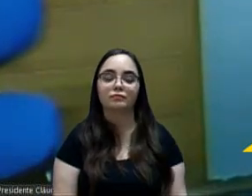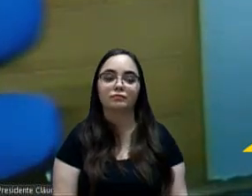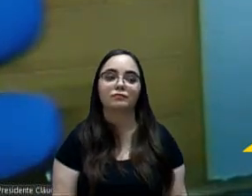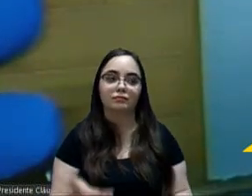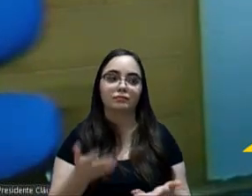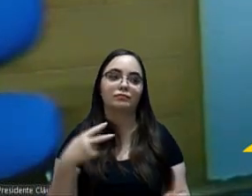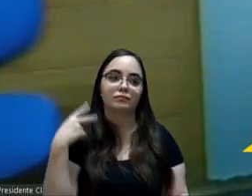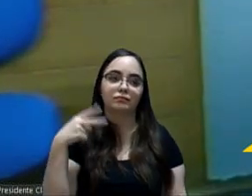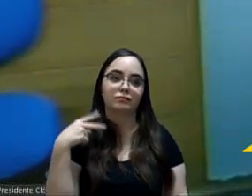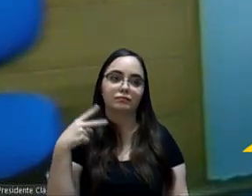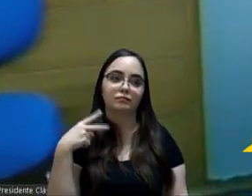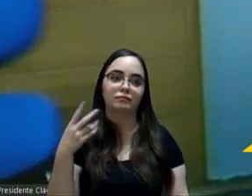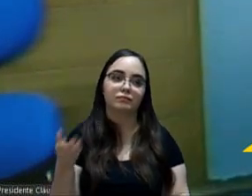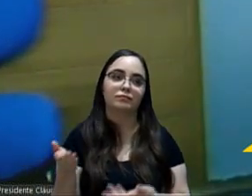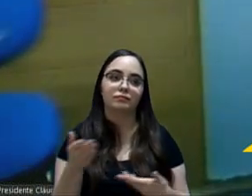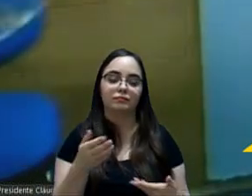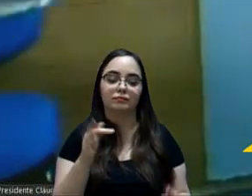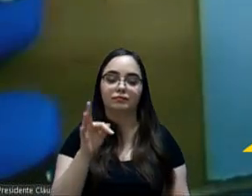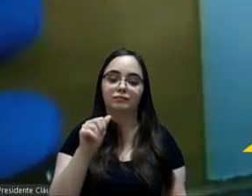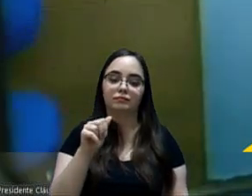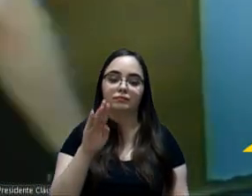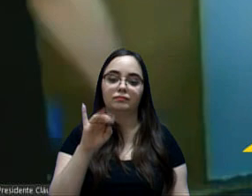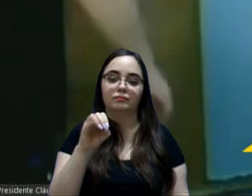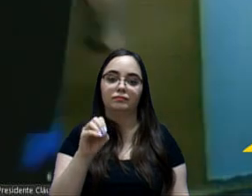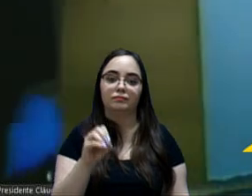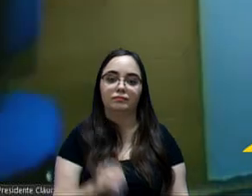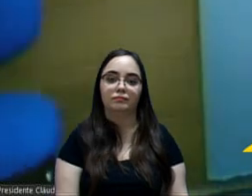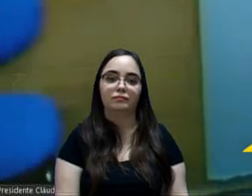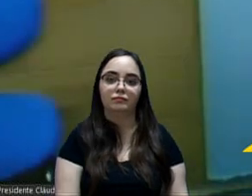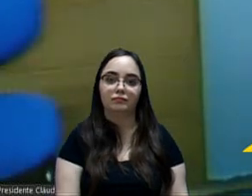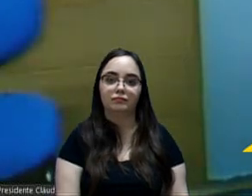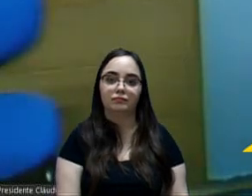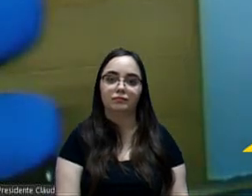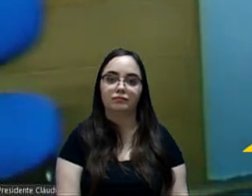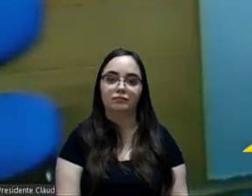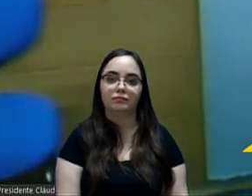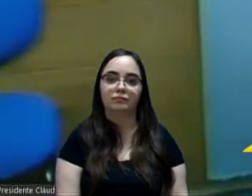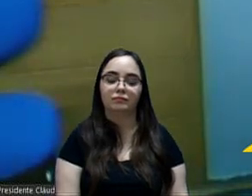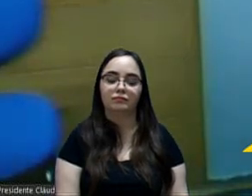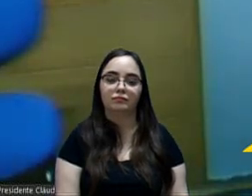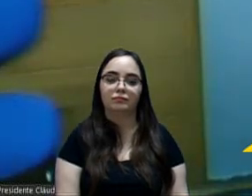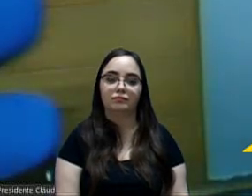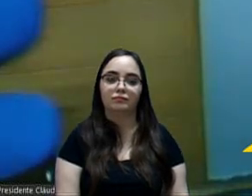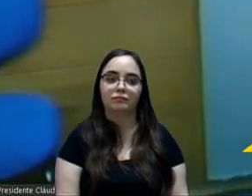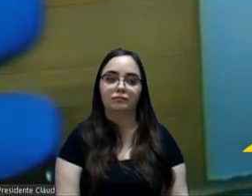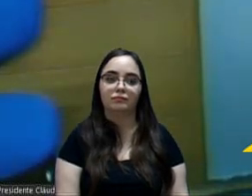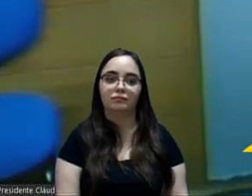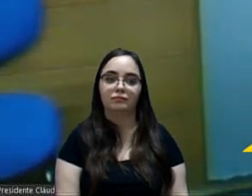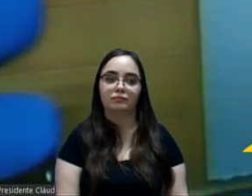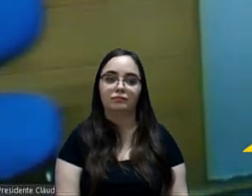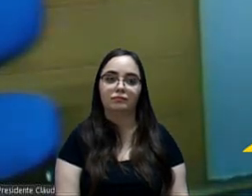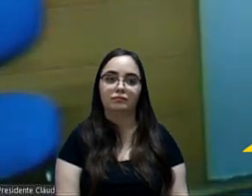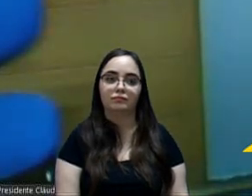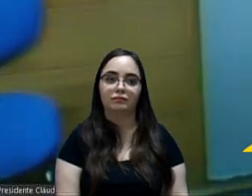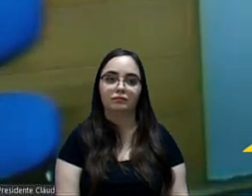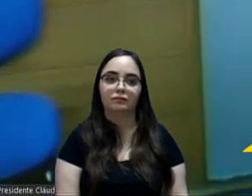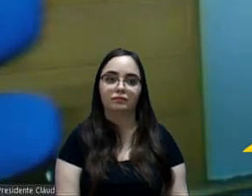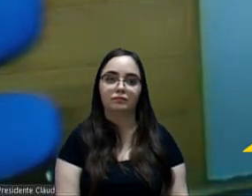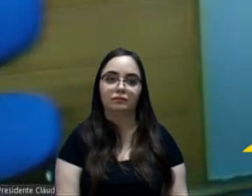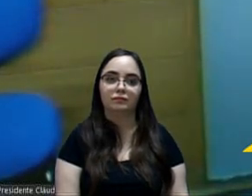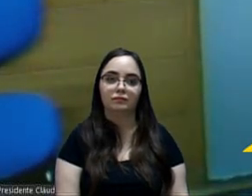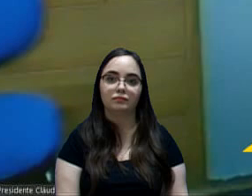é o vereador Fábio Simoa.